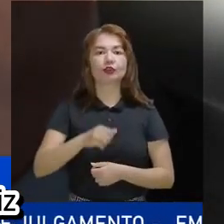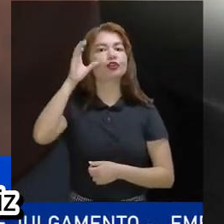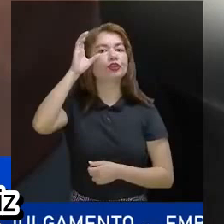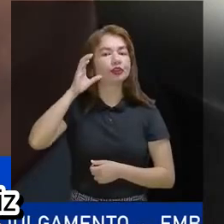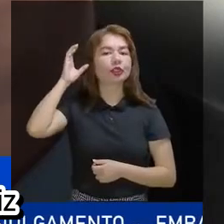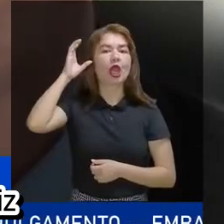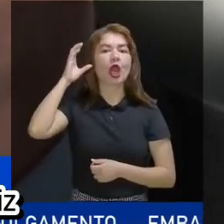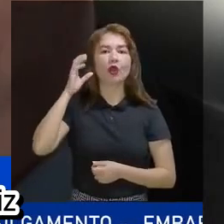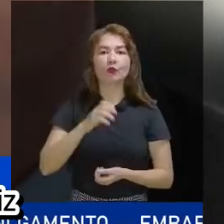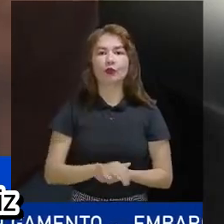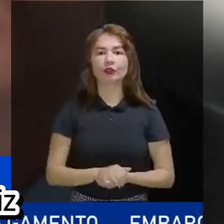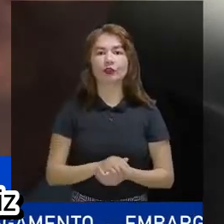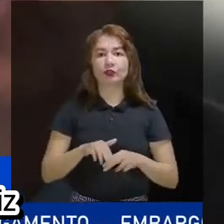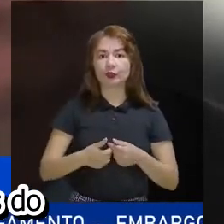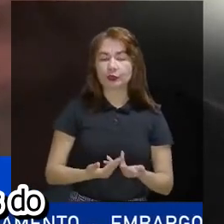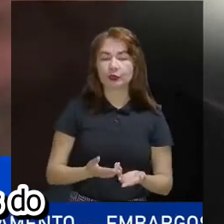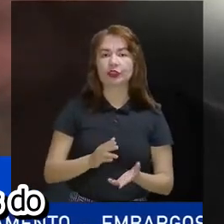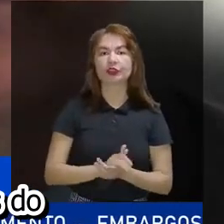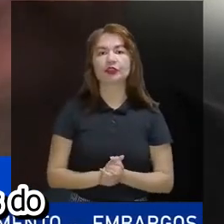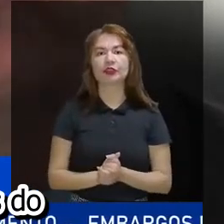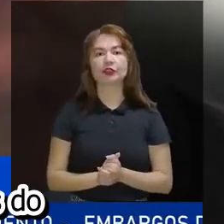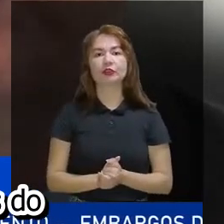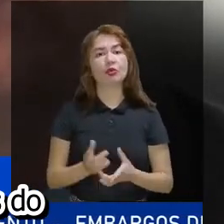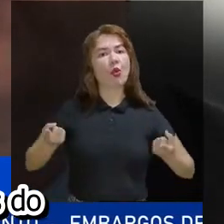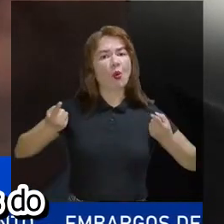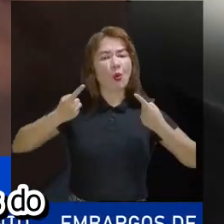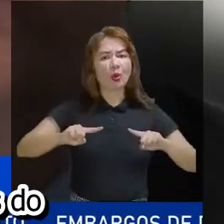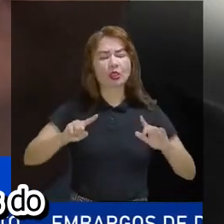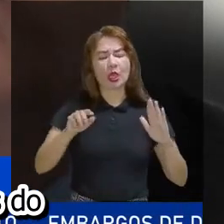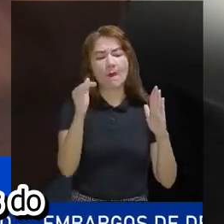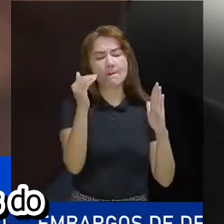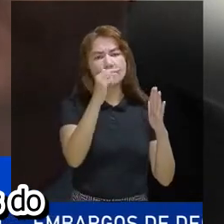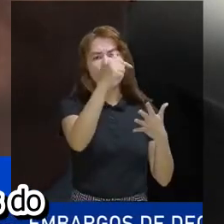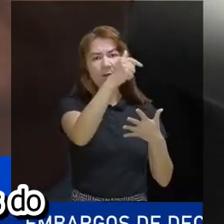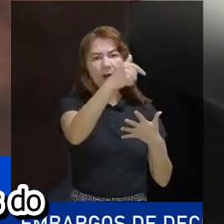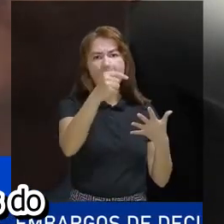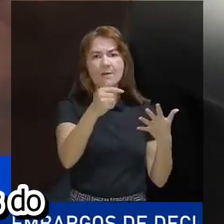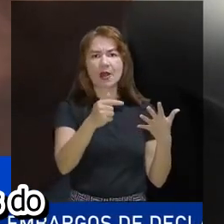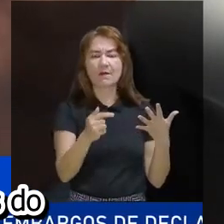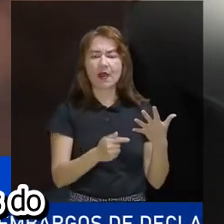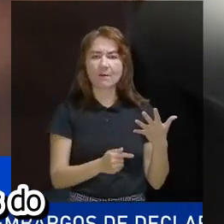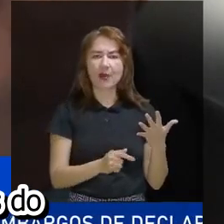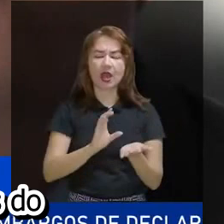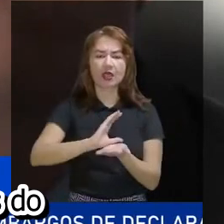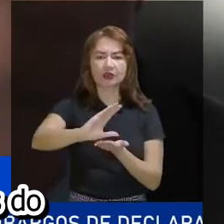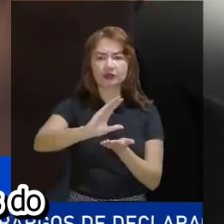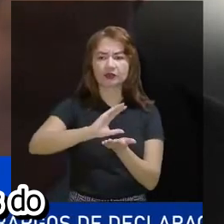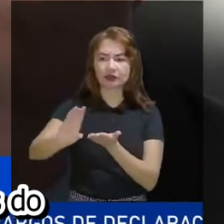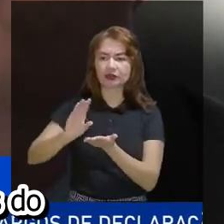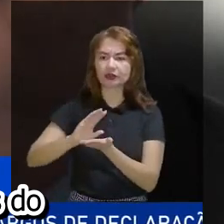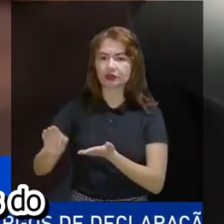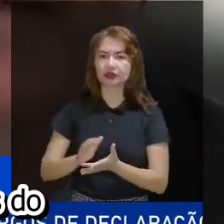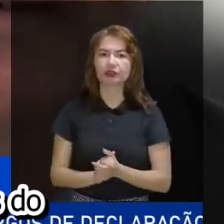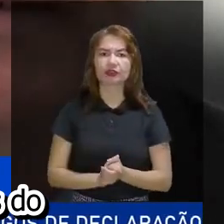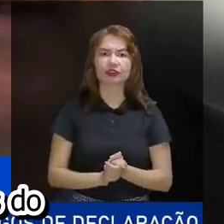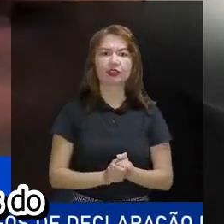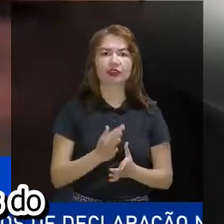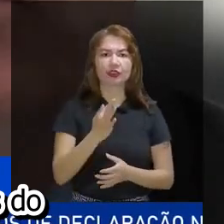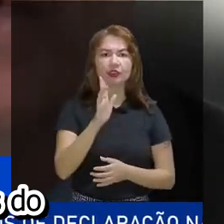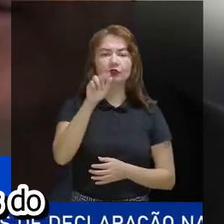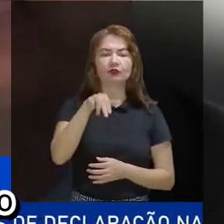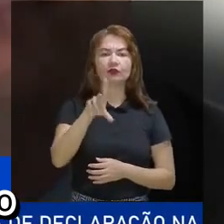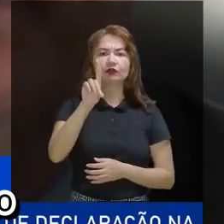Antônio, foi a de que a insurgência contra os critérios de distribuição de recursos oriundos do Fundo Especial de Financiamento de